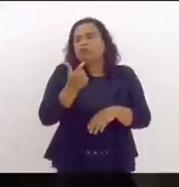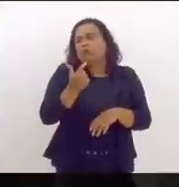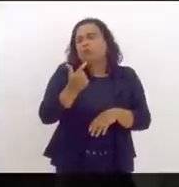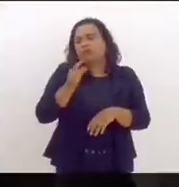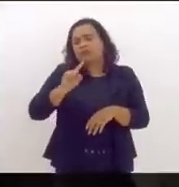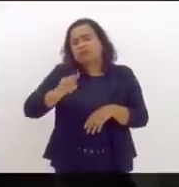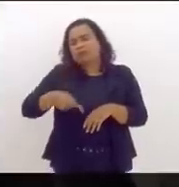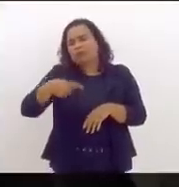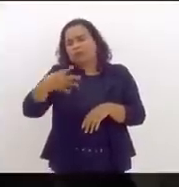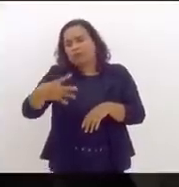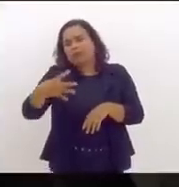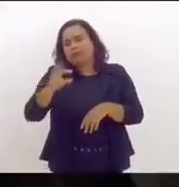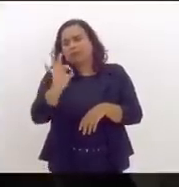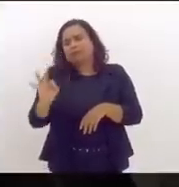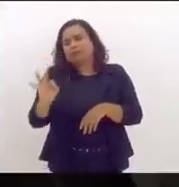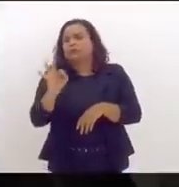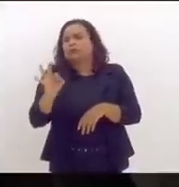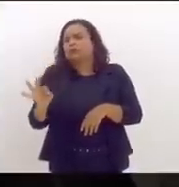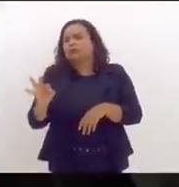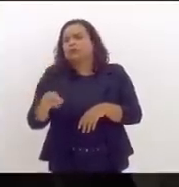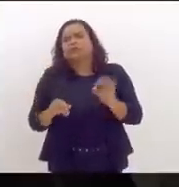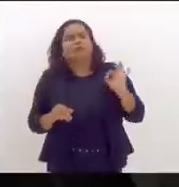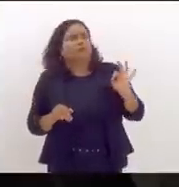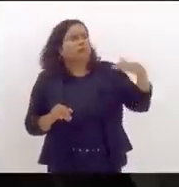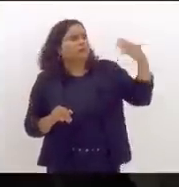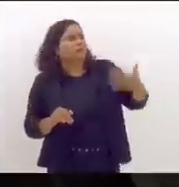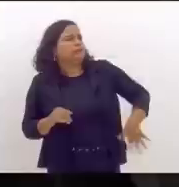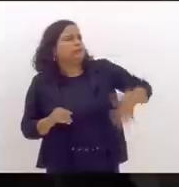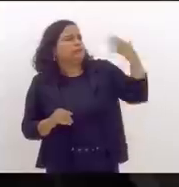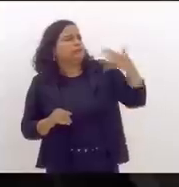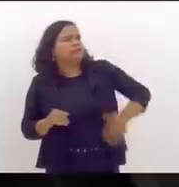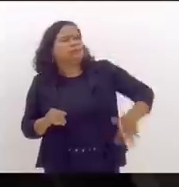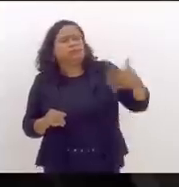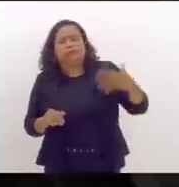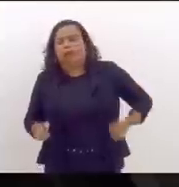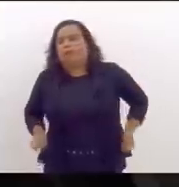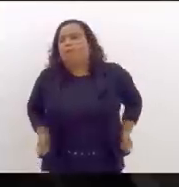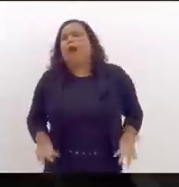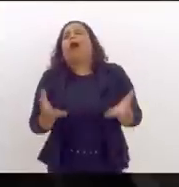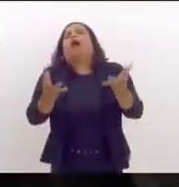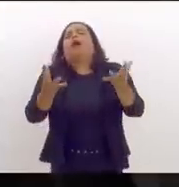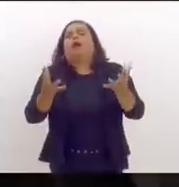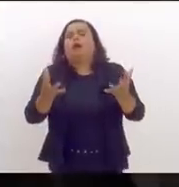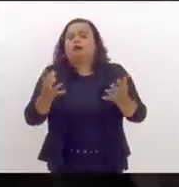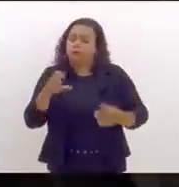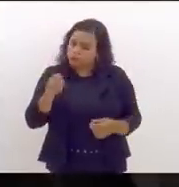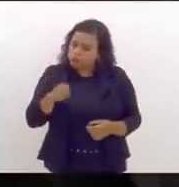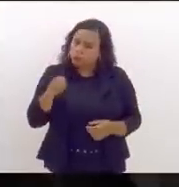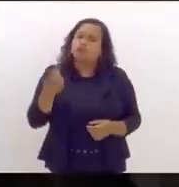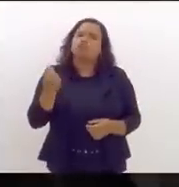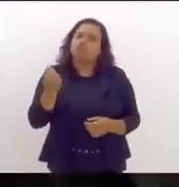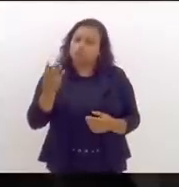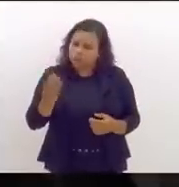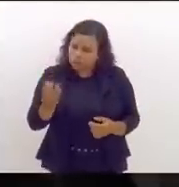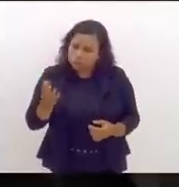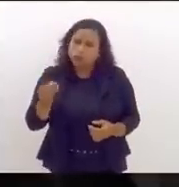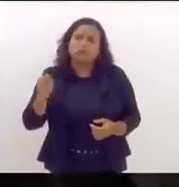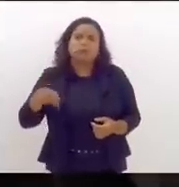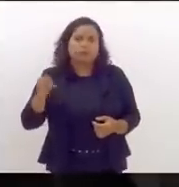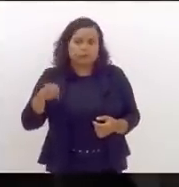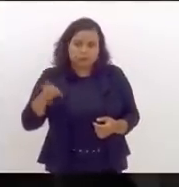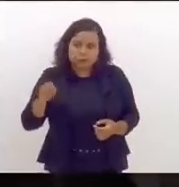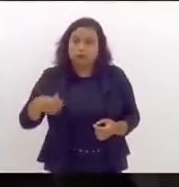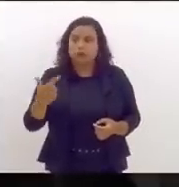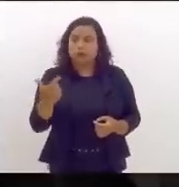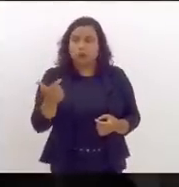12,4% é um estouro no cofre público Claro é muito dinheiro não tem dúvida nenhuma